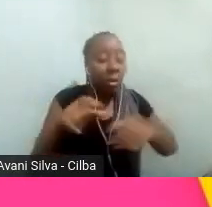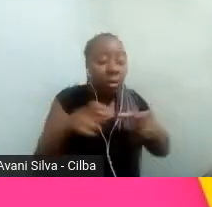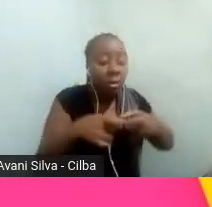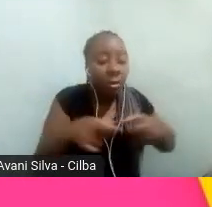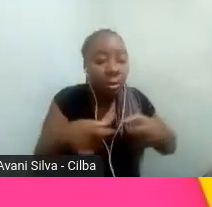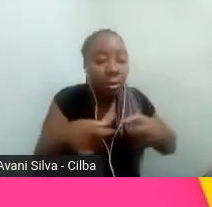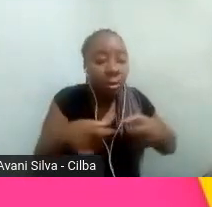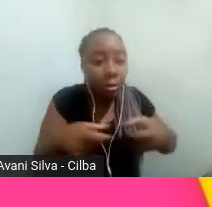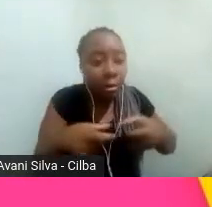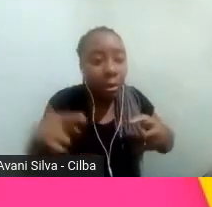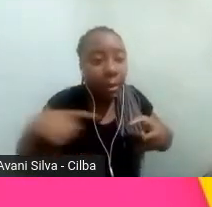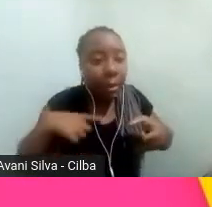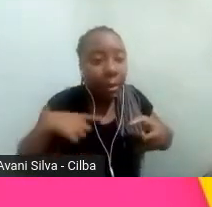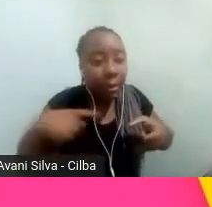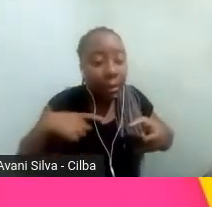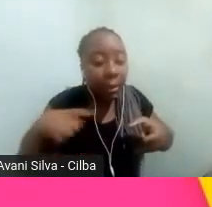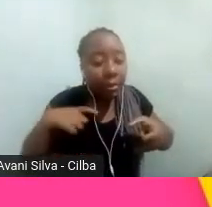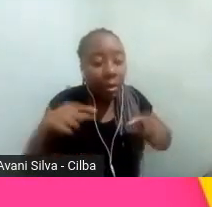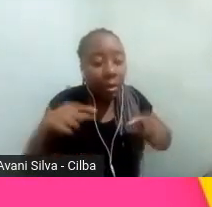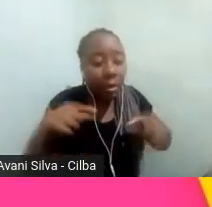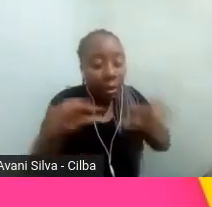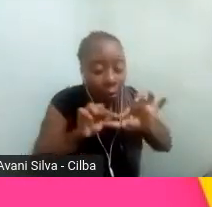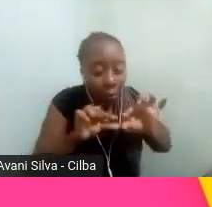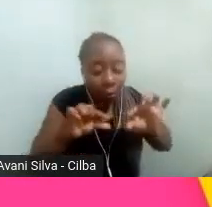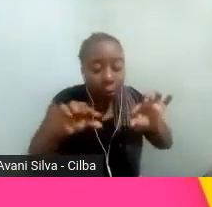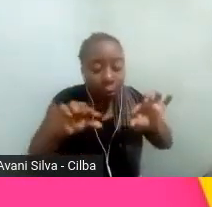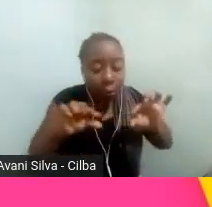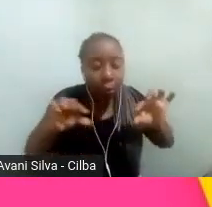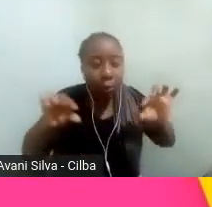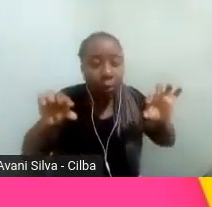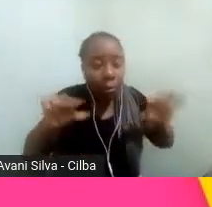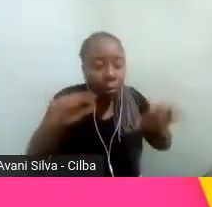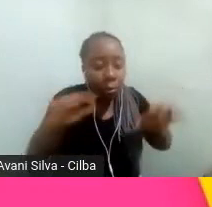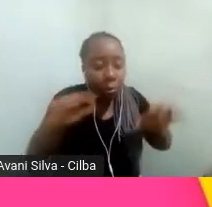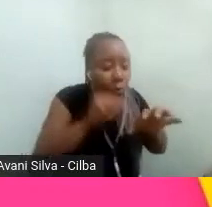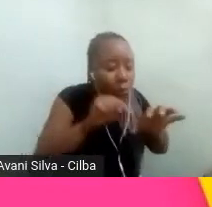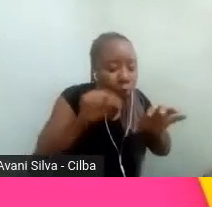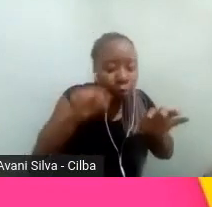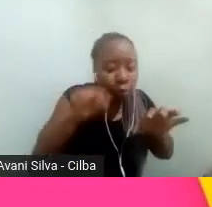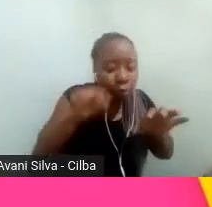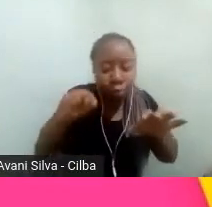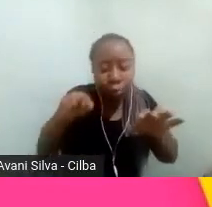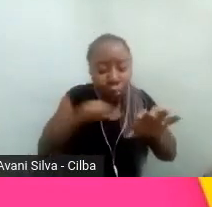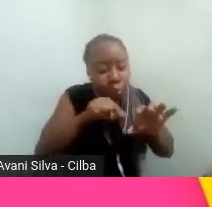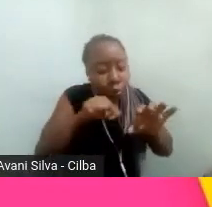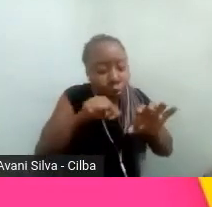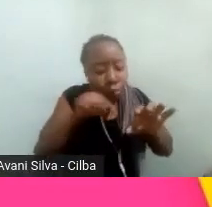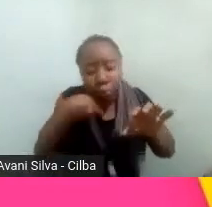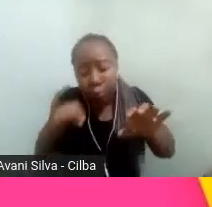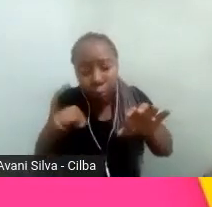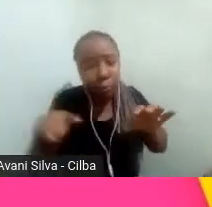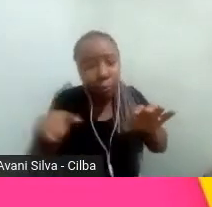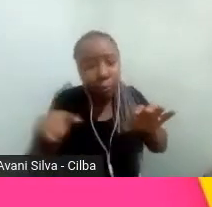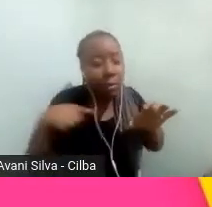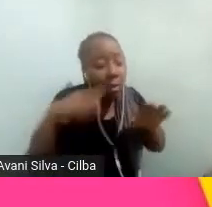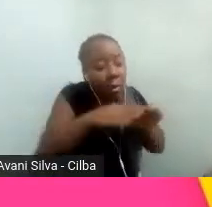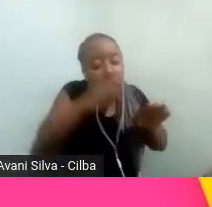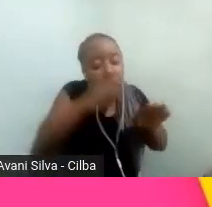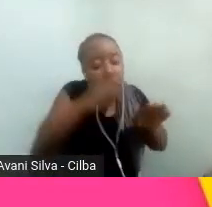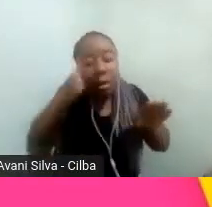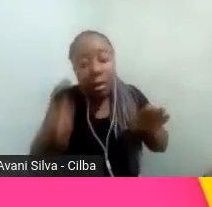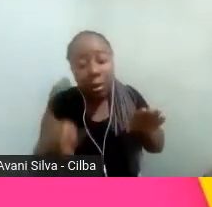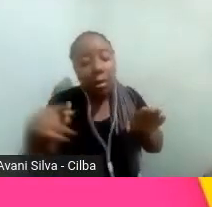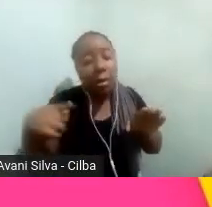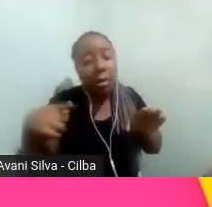uma barra cheia de furos. E ao lado dessa barra cheia de furos, tem um monte